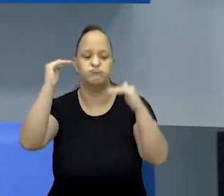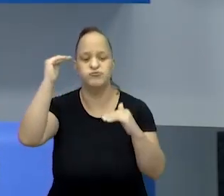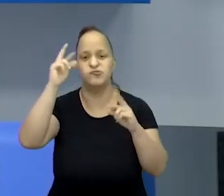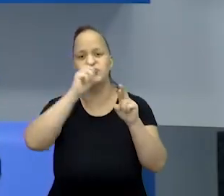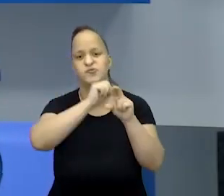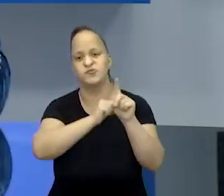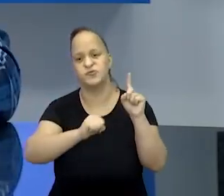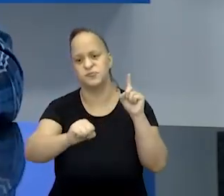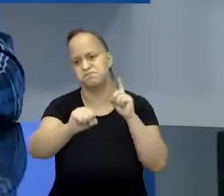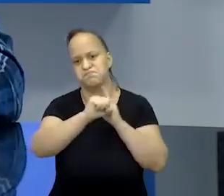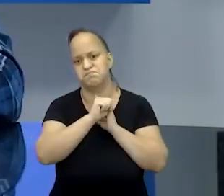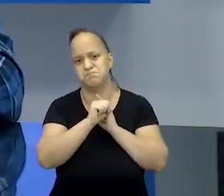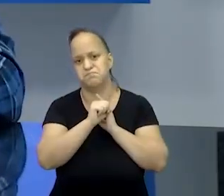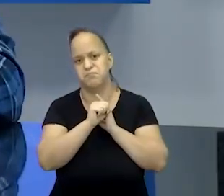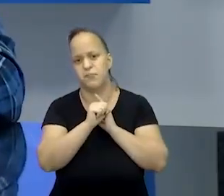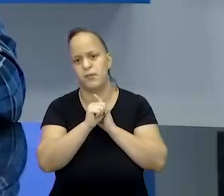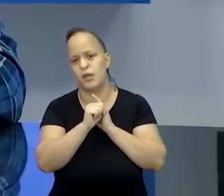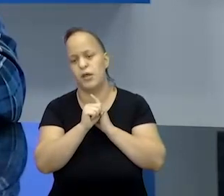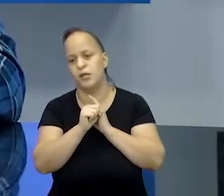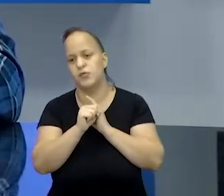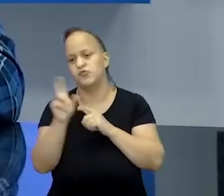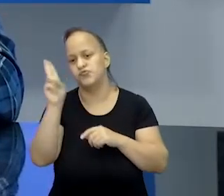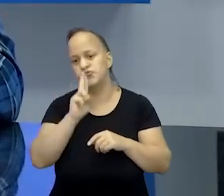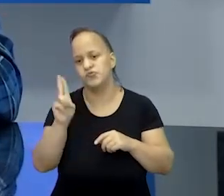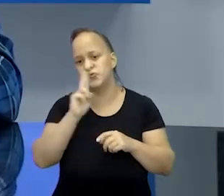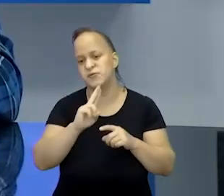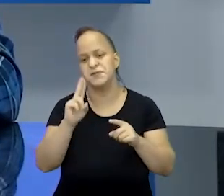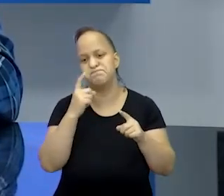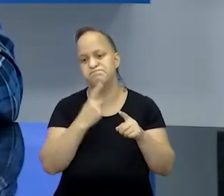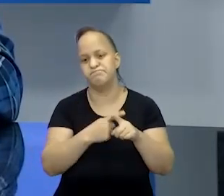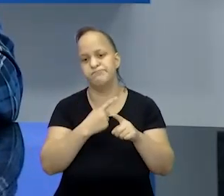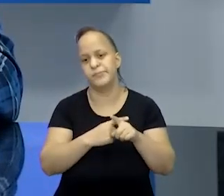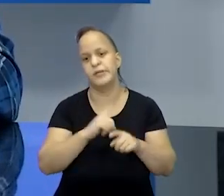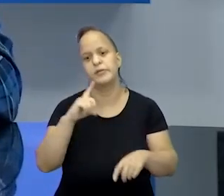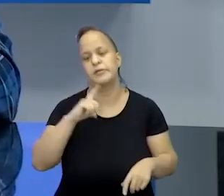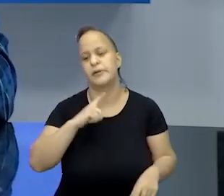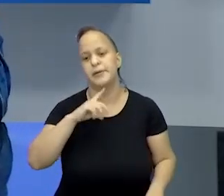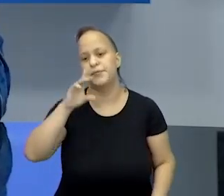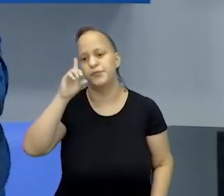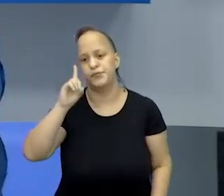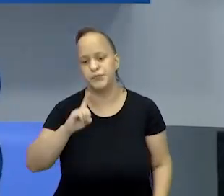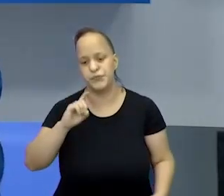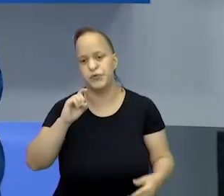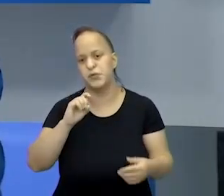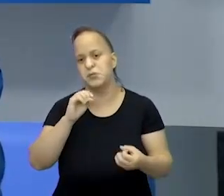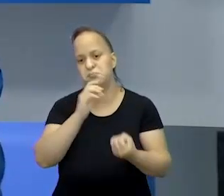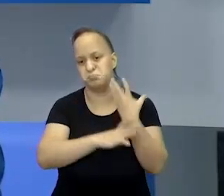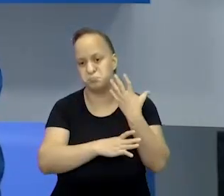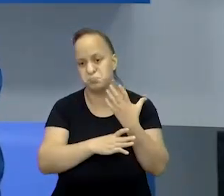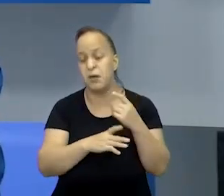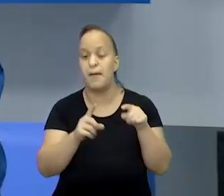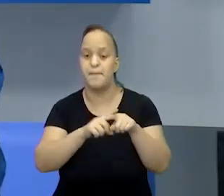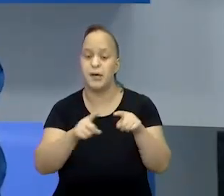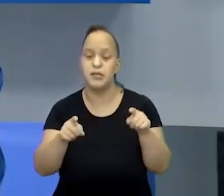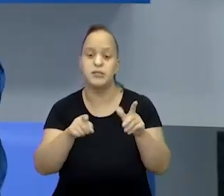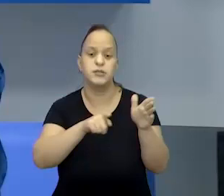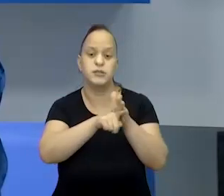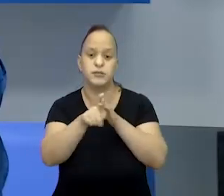entrando na aula por questão de direitos autorais, tá? Mas é só vocês procurarem na internet desigualdade social no